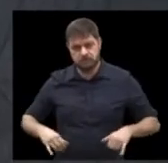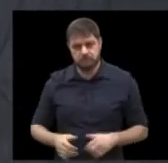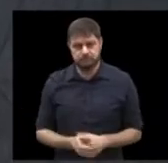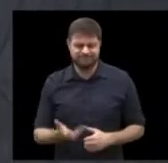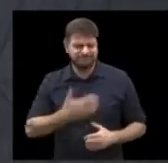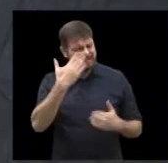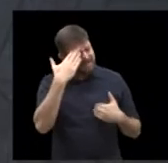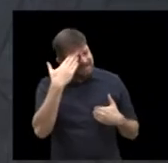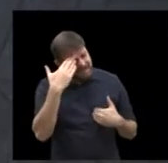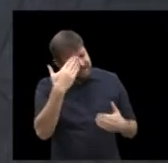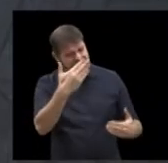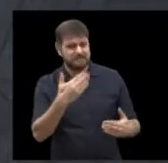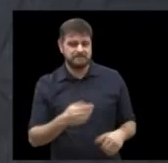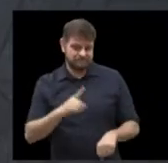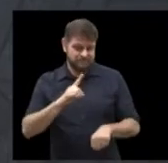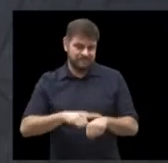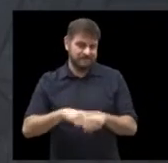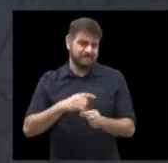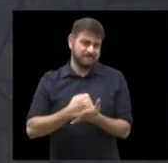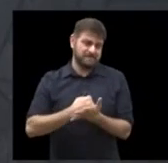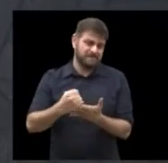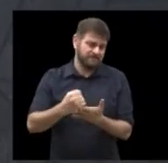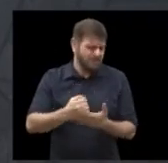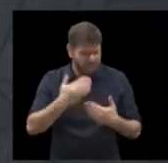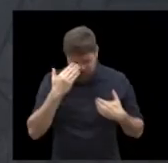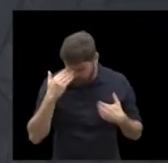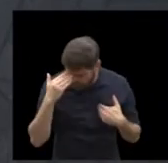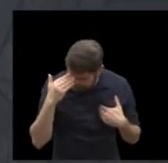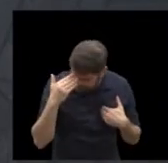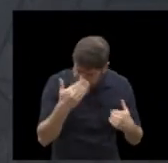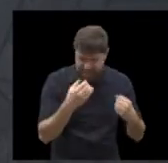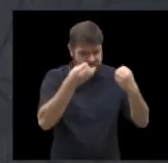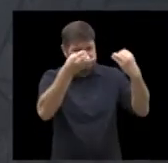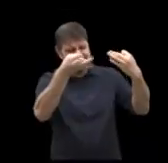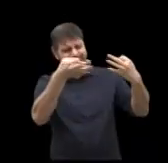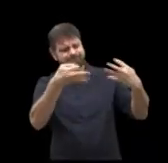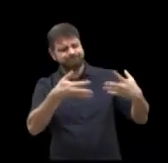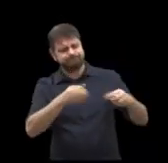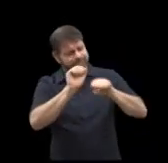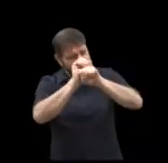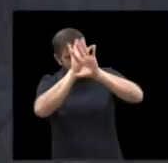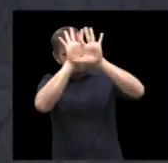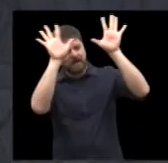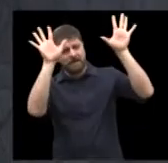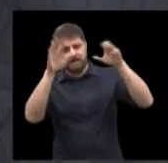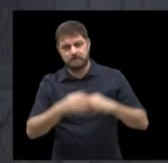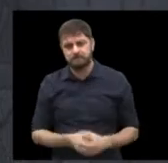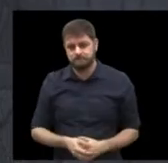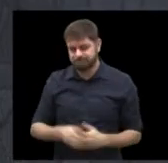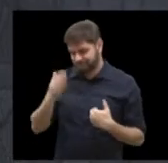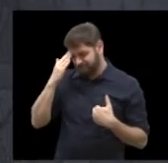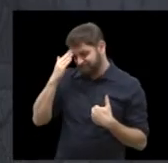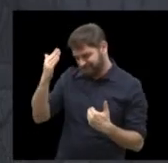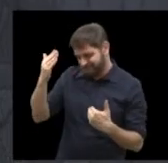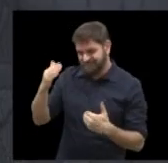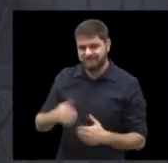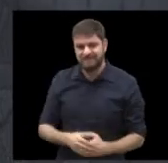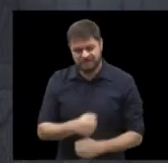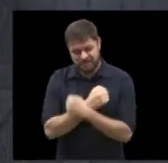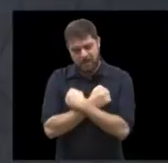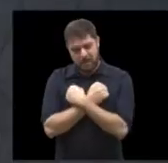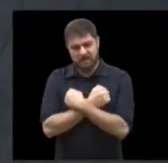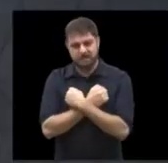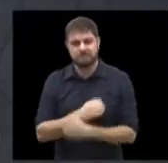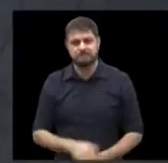queria agradecer demais, nosso tempo já acabou. Muito obrigada pelos seus esclarecimentos. Obrigada, viu? Muito bom. Um abraço para